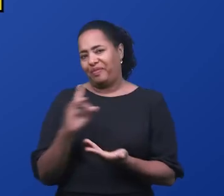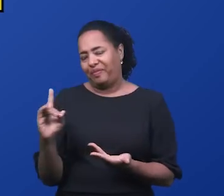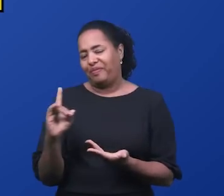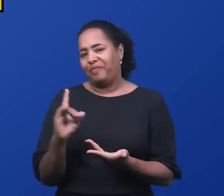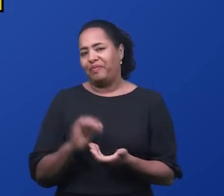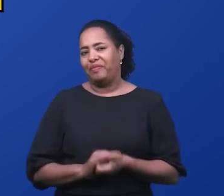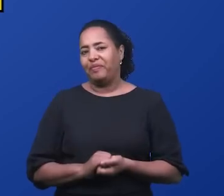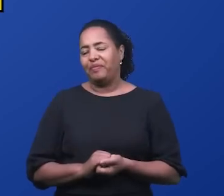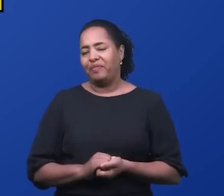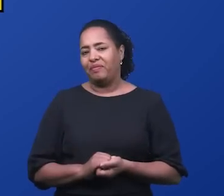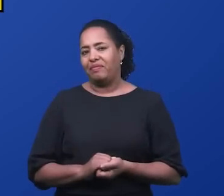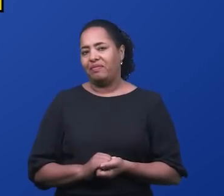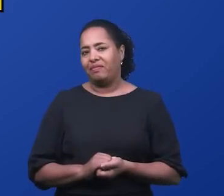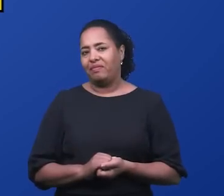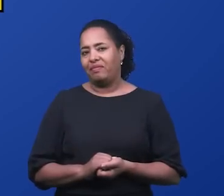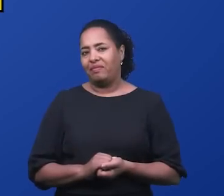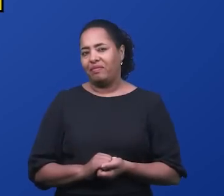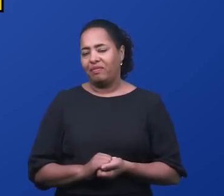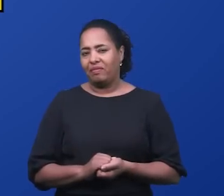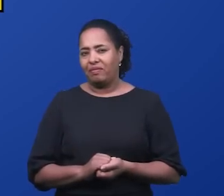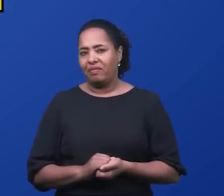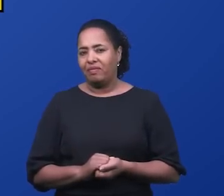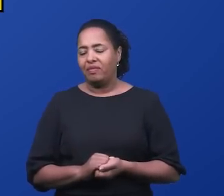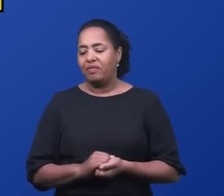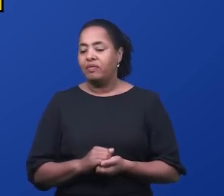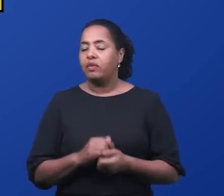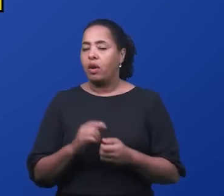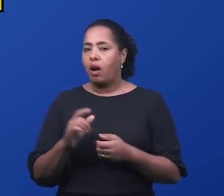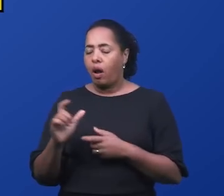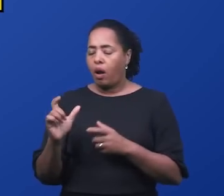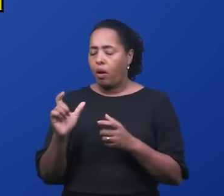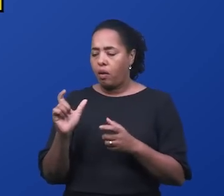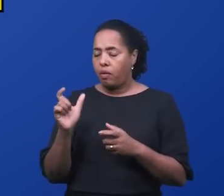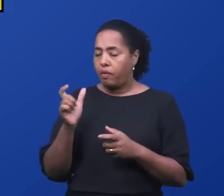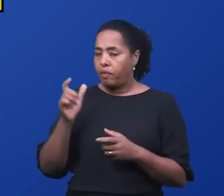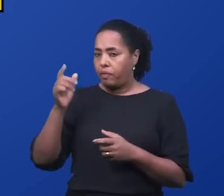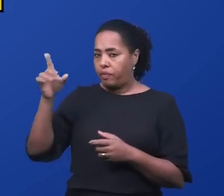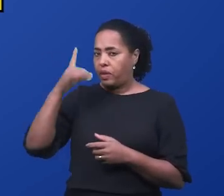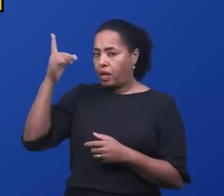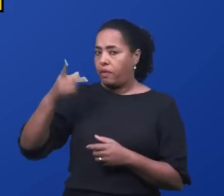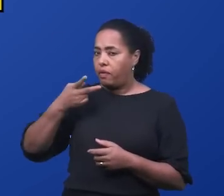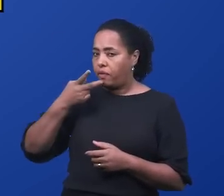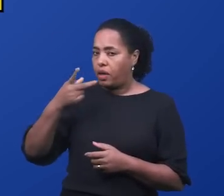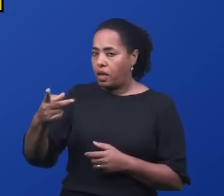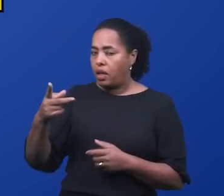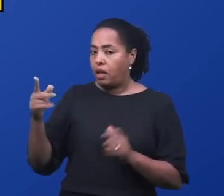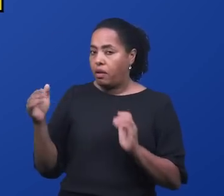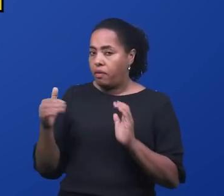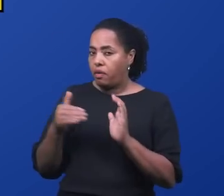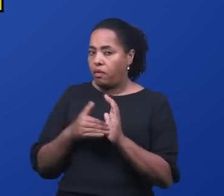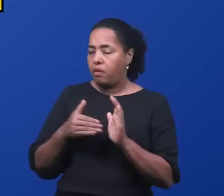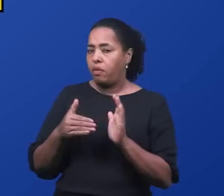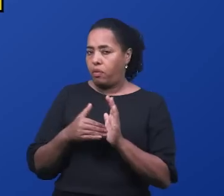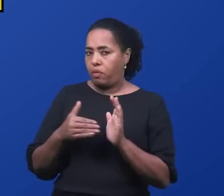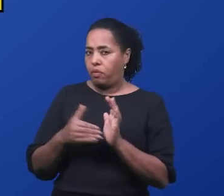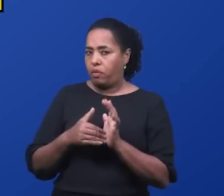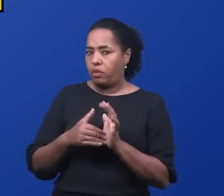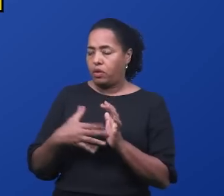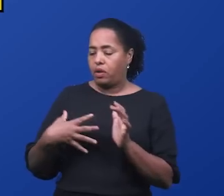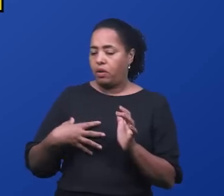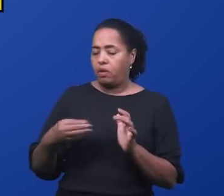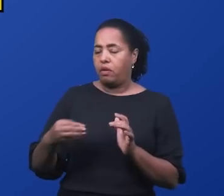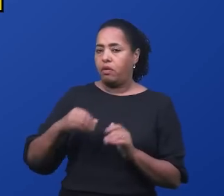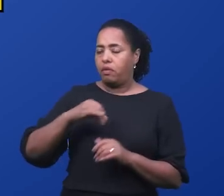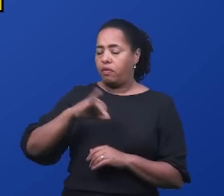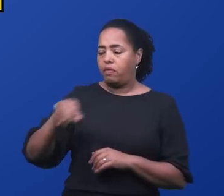Senhor. São estas as últimas palavras de Davi. Palavra de Davi, filho